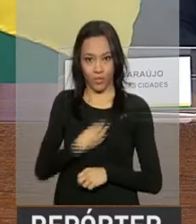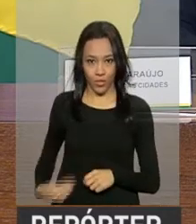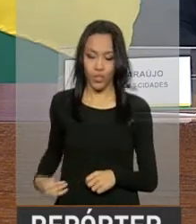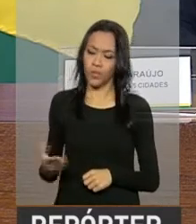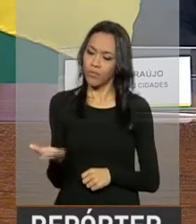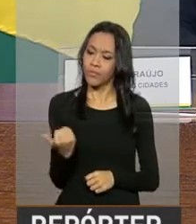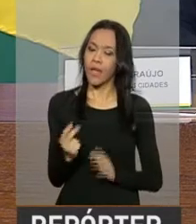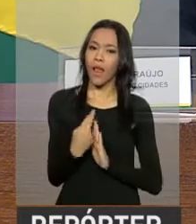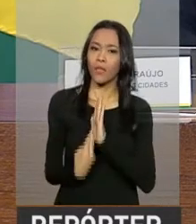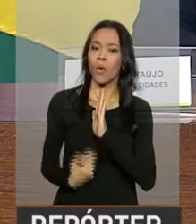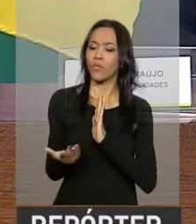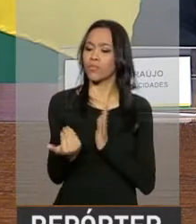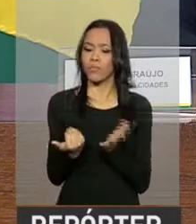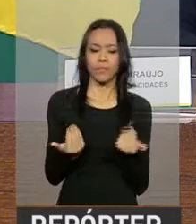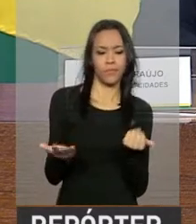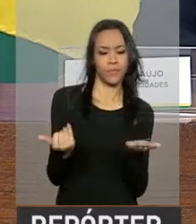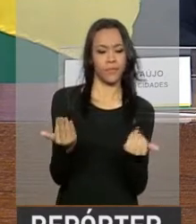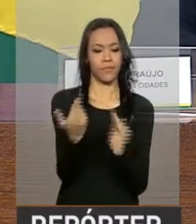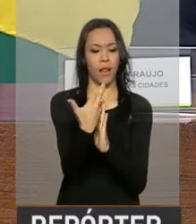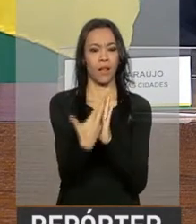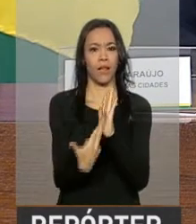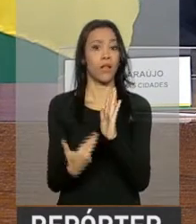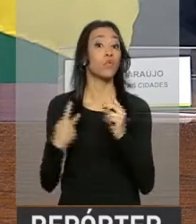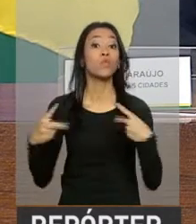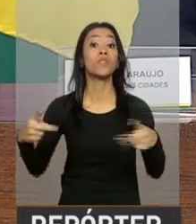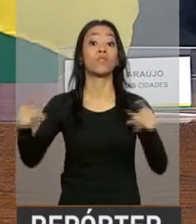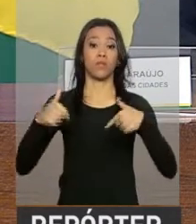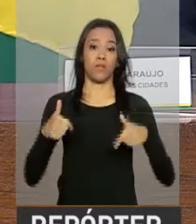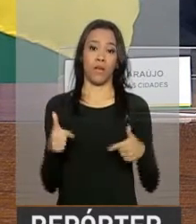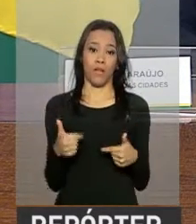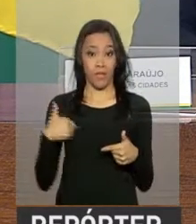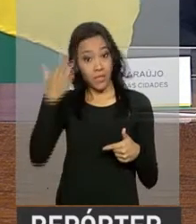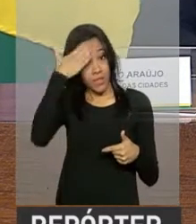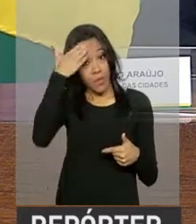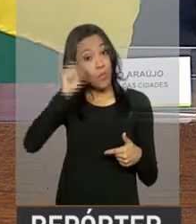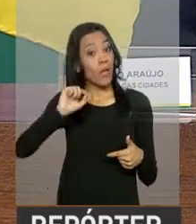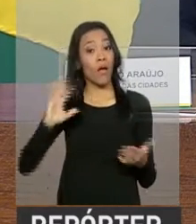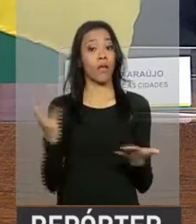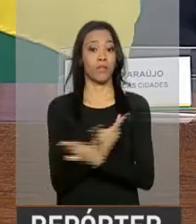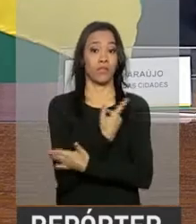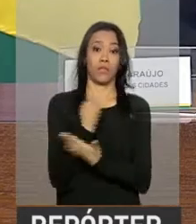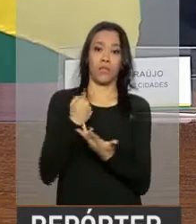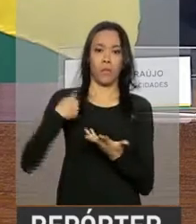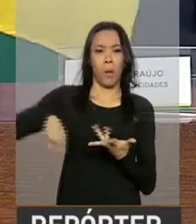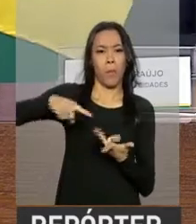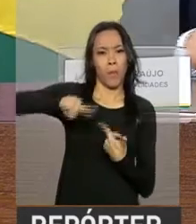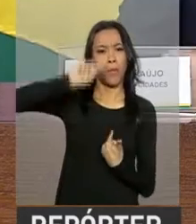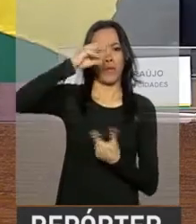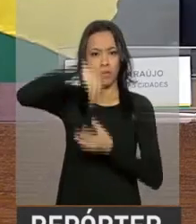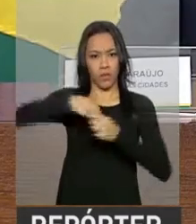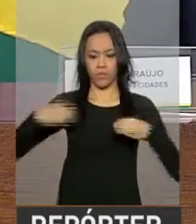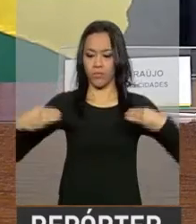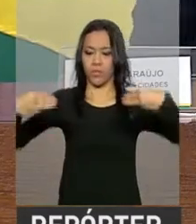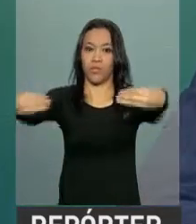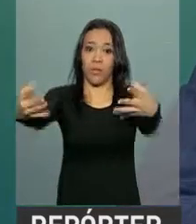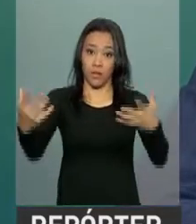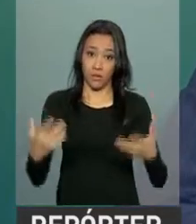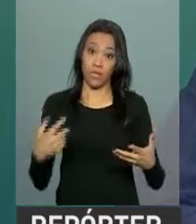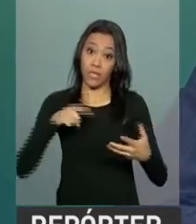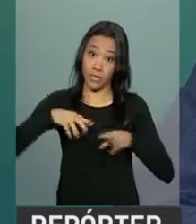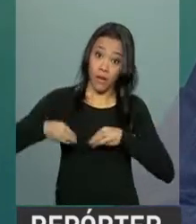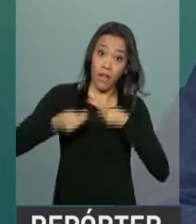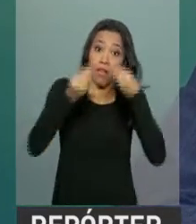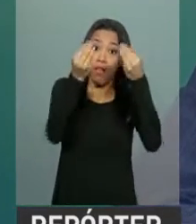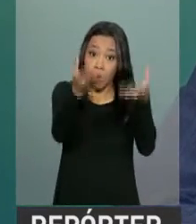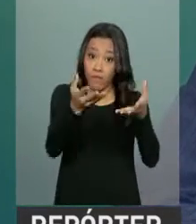das ações que os ministérios estão desenvolvendo para que nós possamos não é obviamente que levará ao